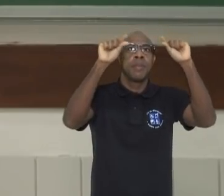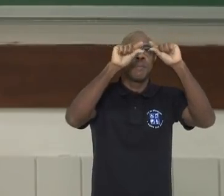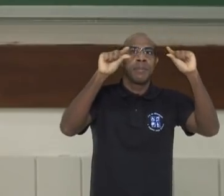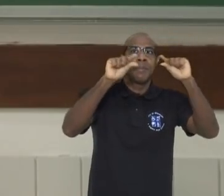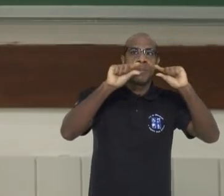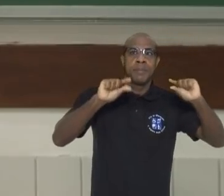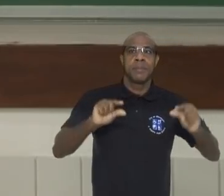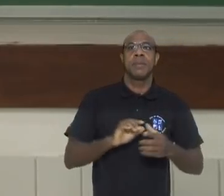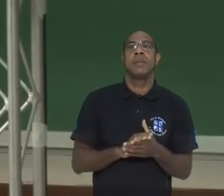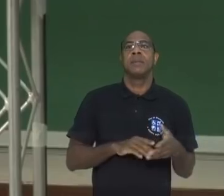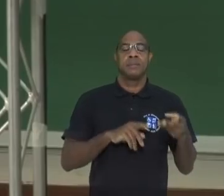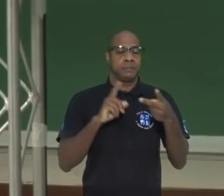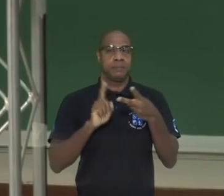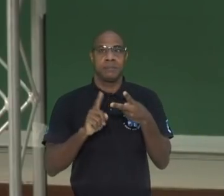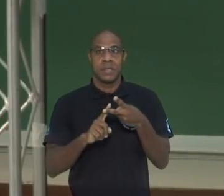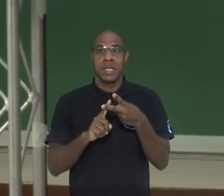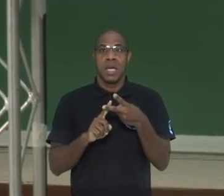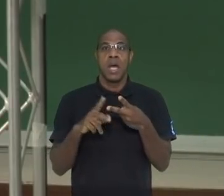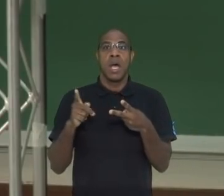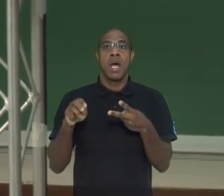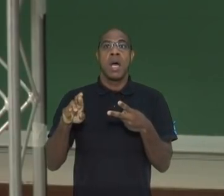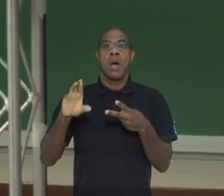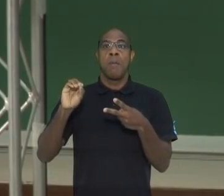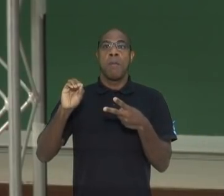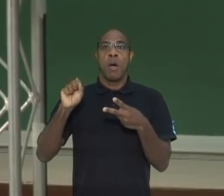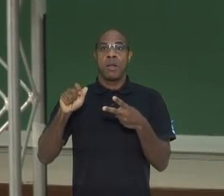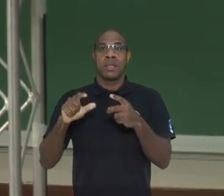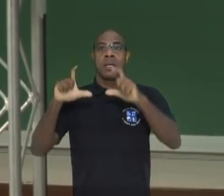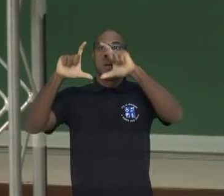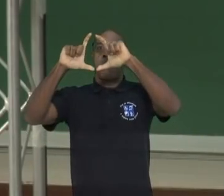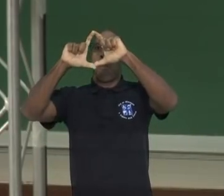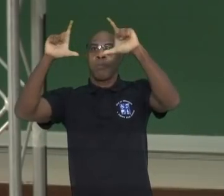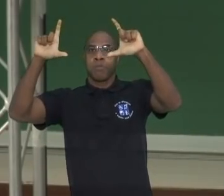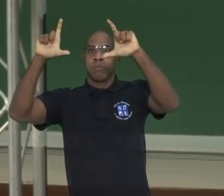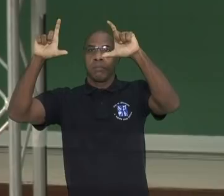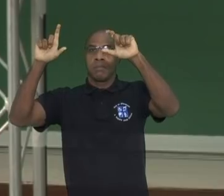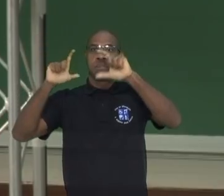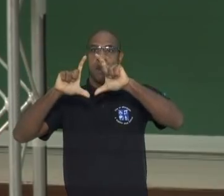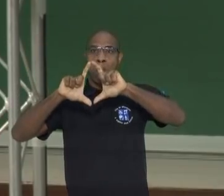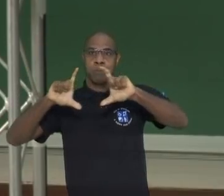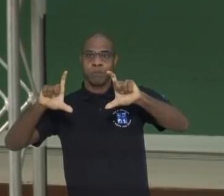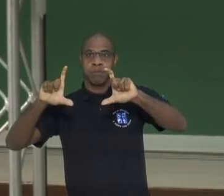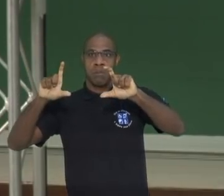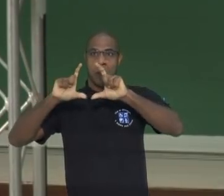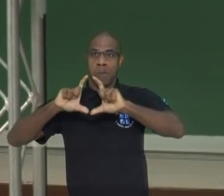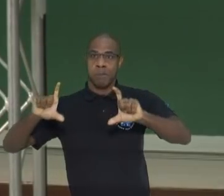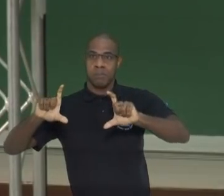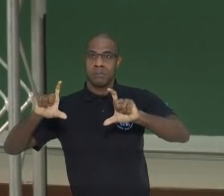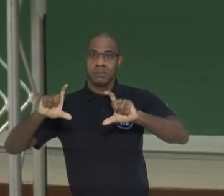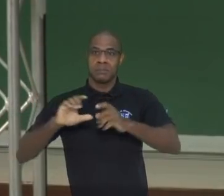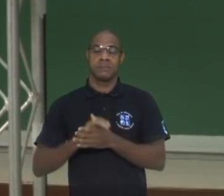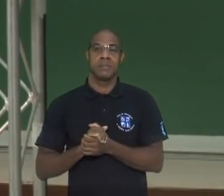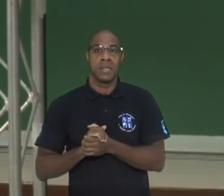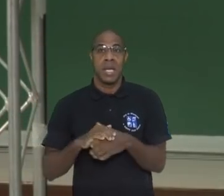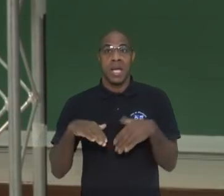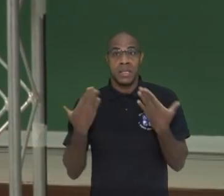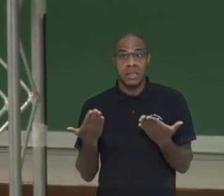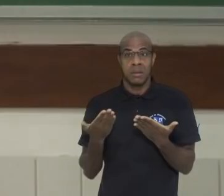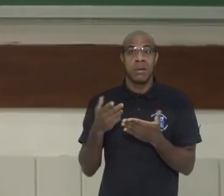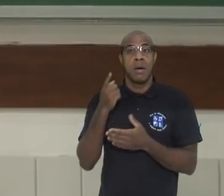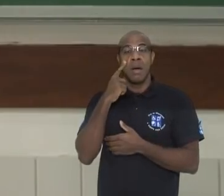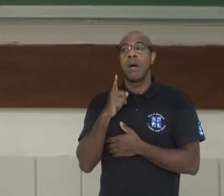prosa está dividido em parágrafos, ok? Vamos conhecer hoje, então, um pouquinho mais